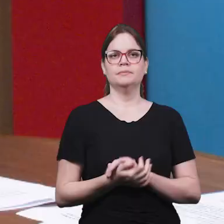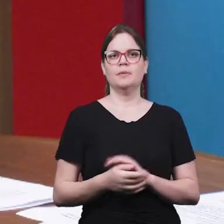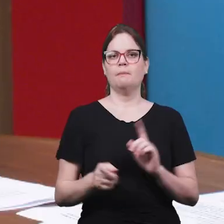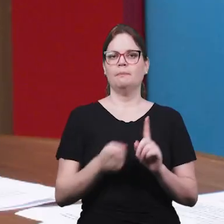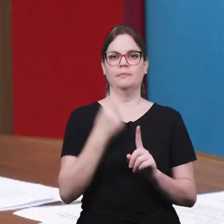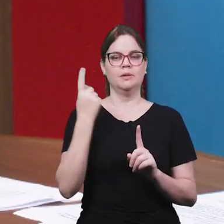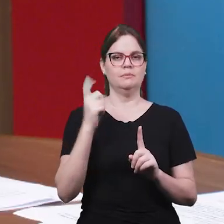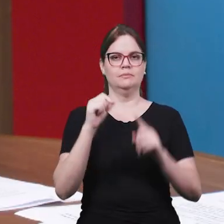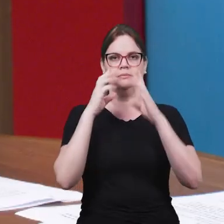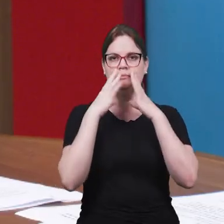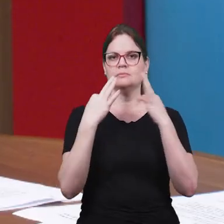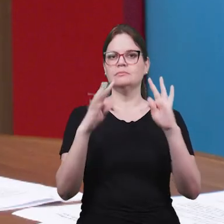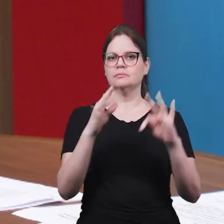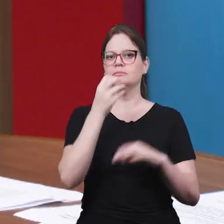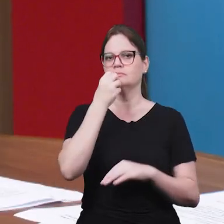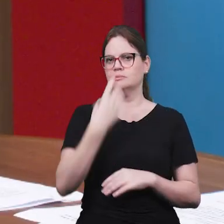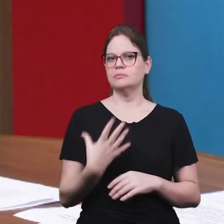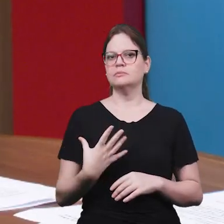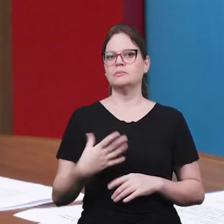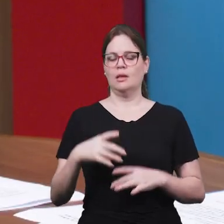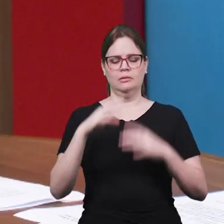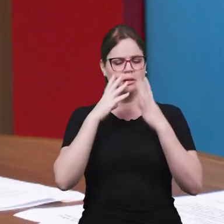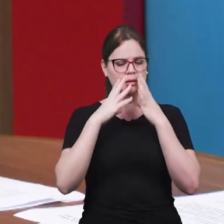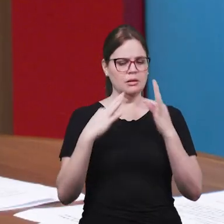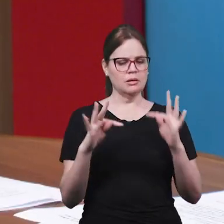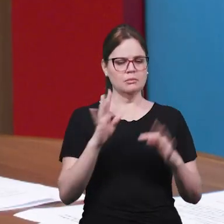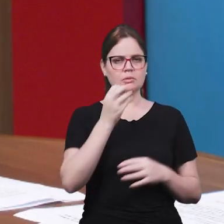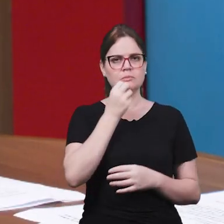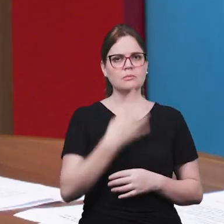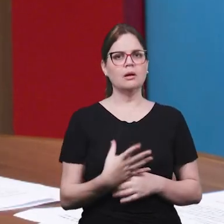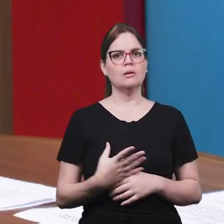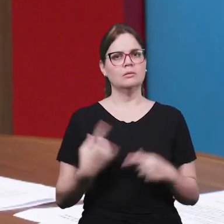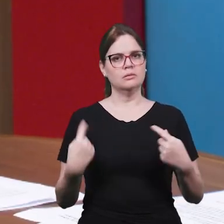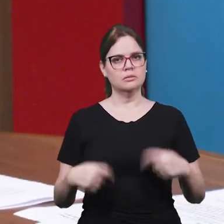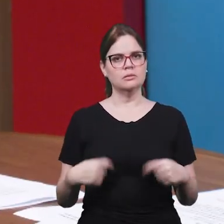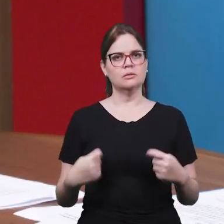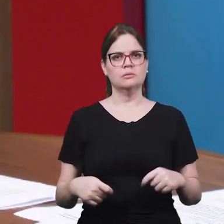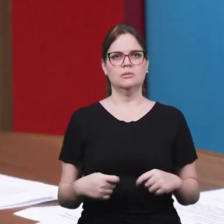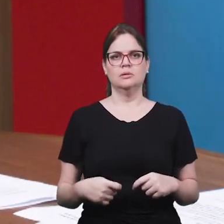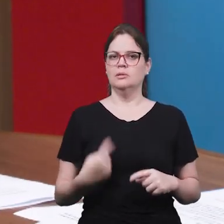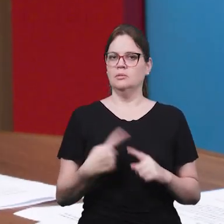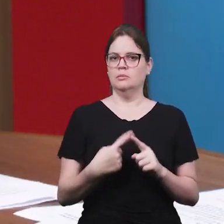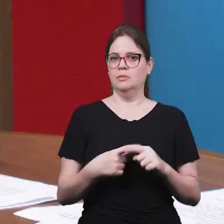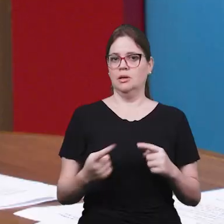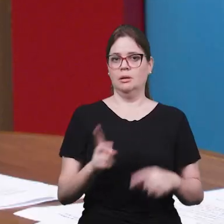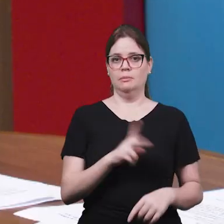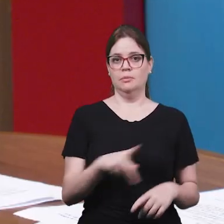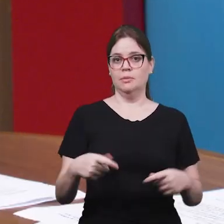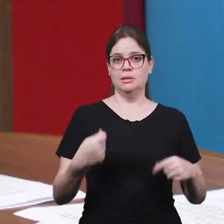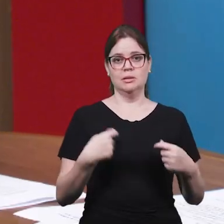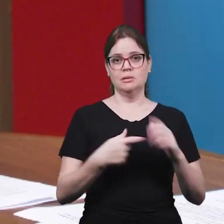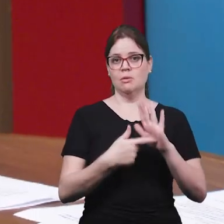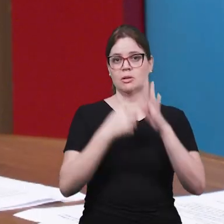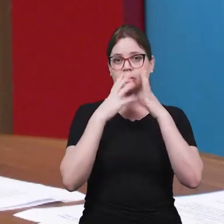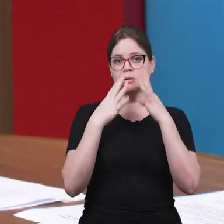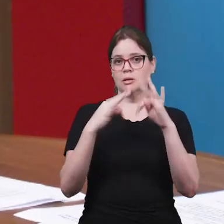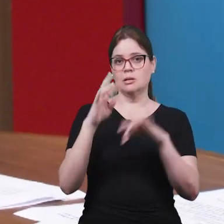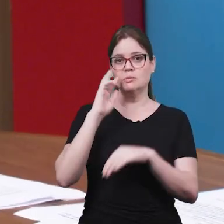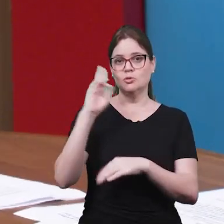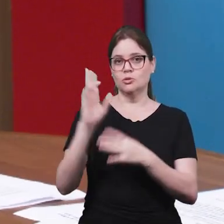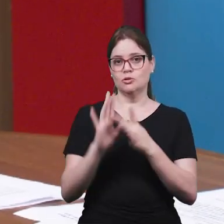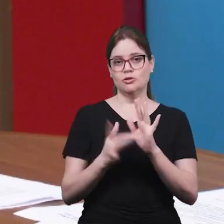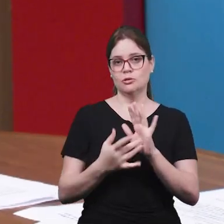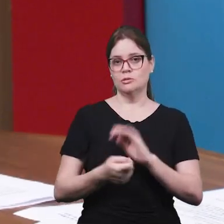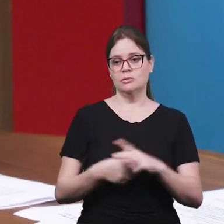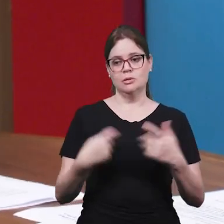primeiro, testemunho, né? Nós temos que ter testemunho. A professora tem que refletir testemunho na sua vida. Tem